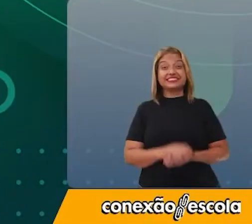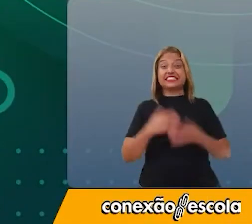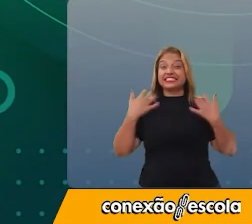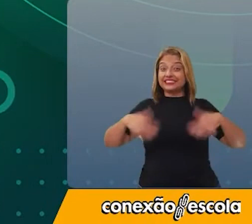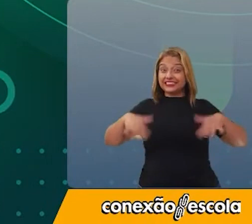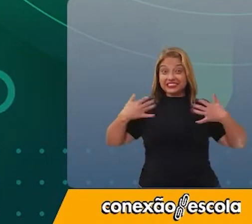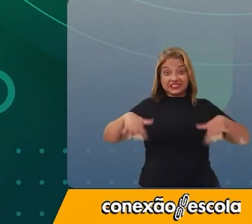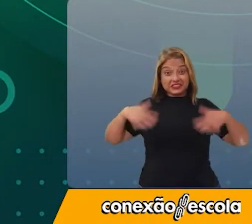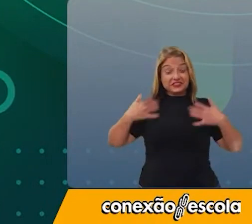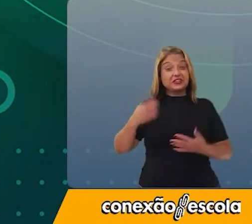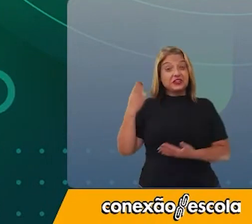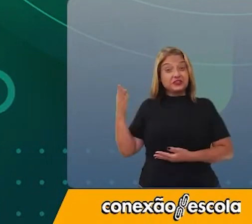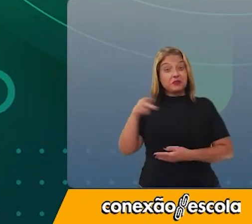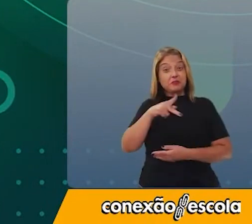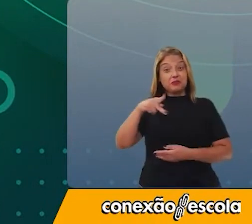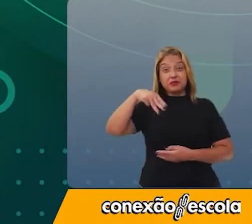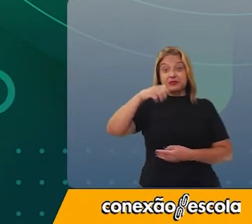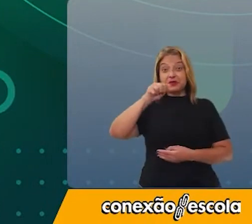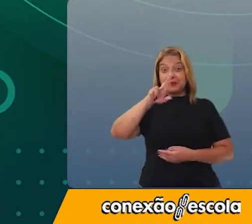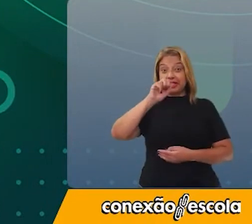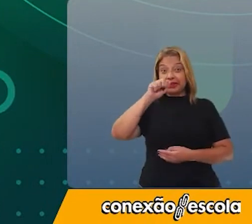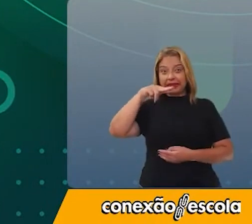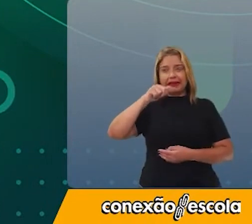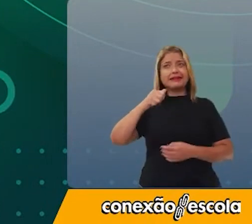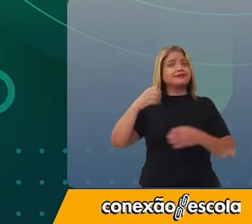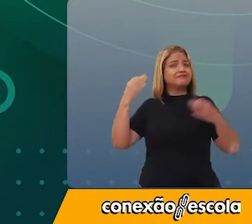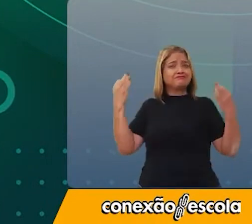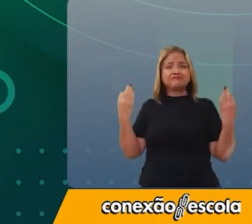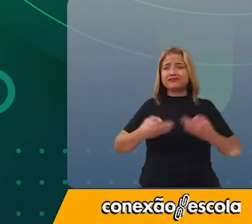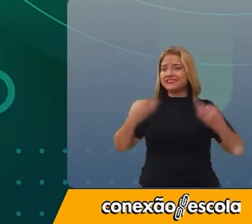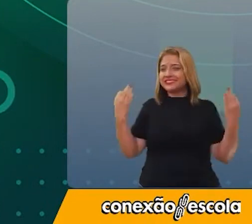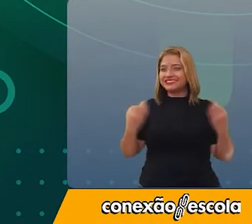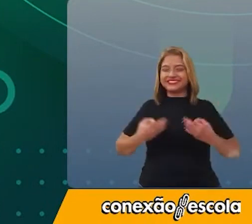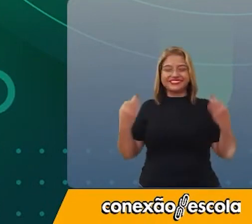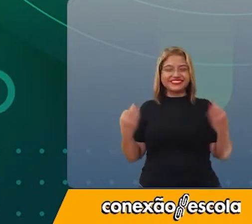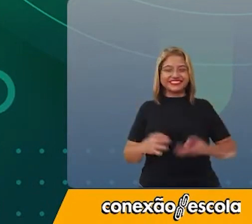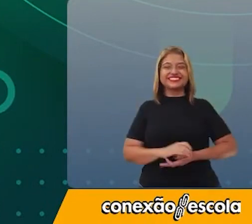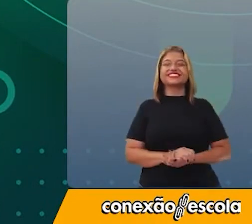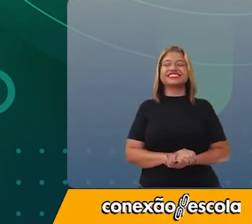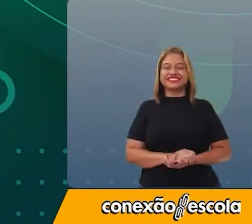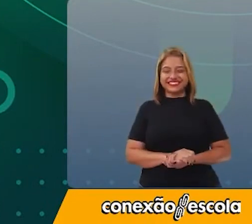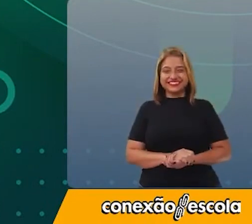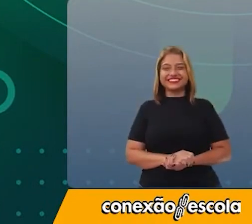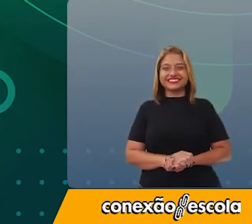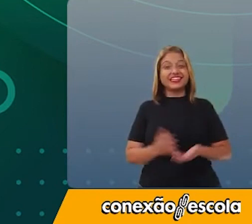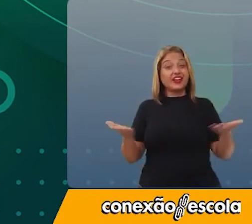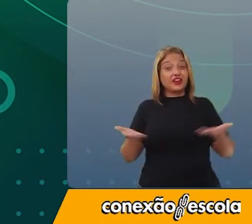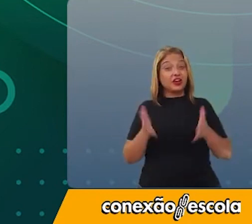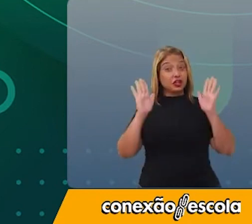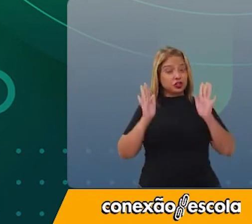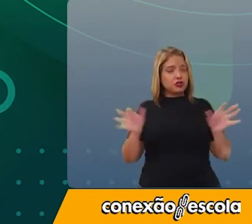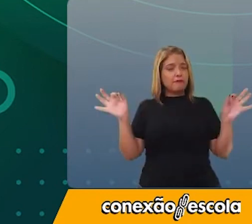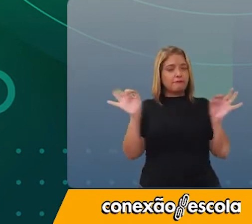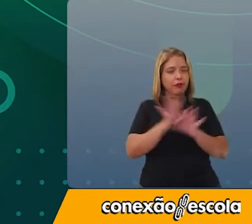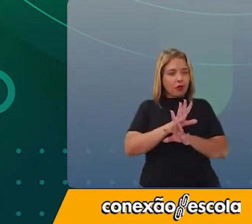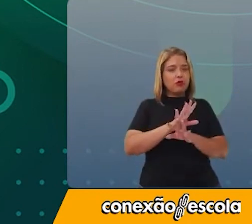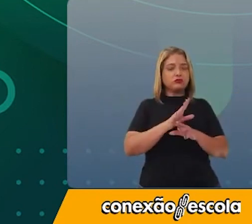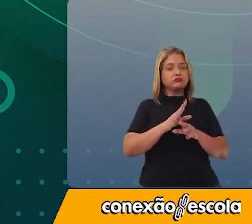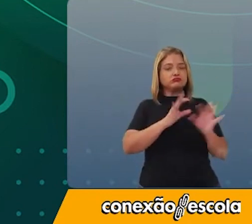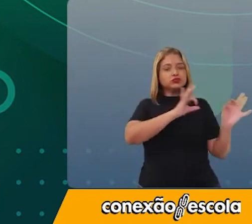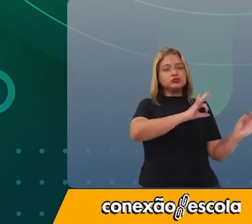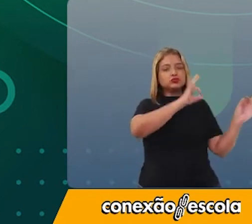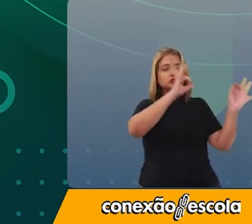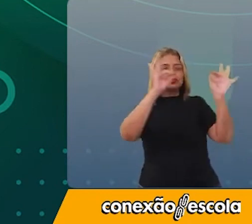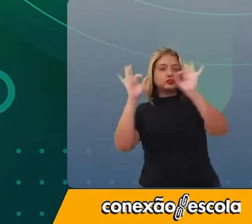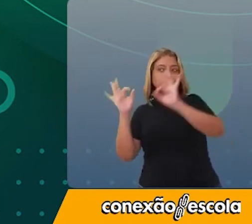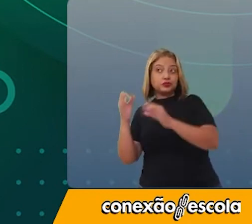Uau, a professora Mariana Araguaia arrasa mesmo, né? Então, agora que nós assistimos a esse trechinho de sua videoaula,